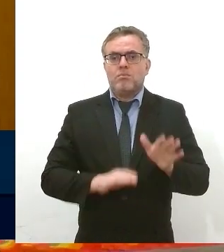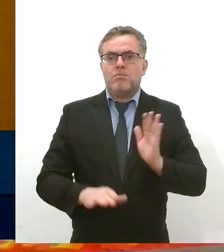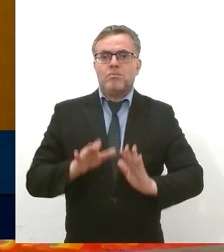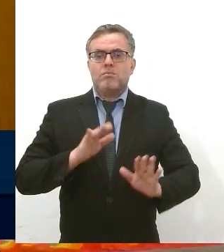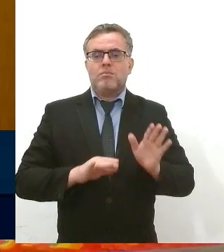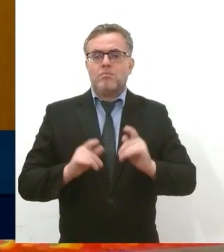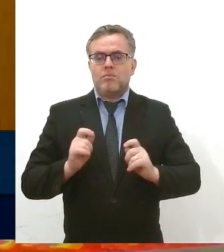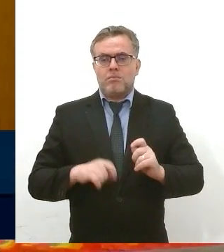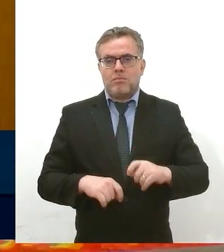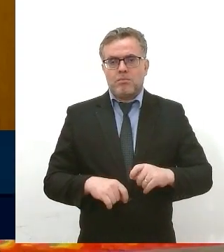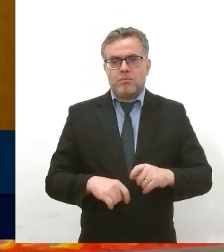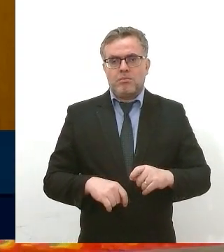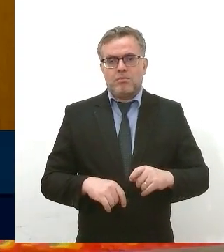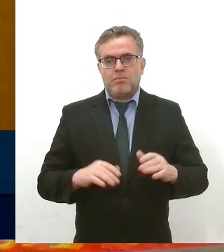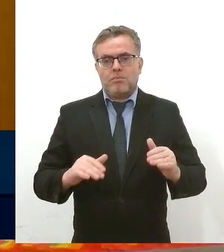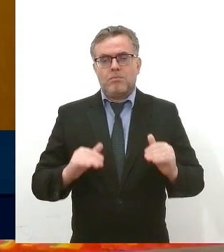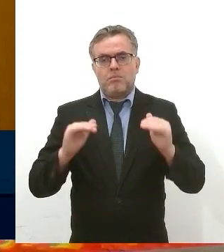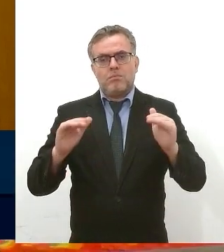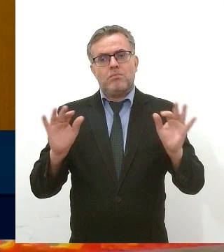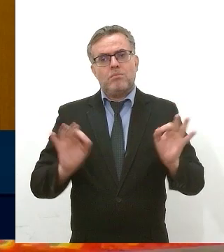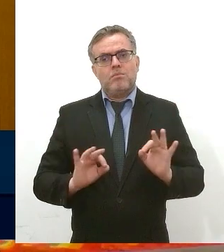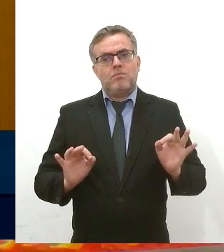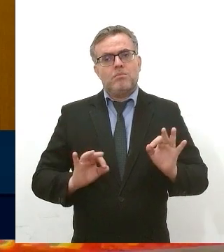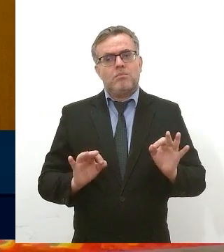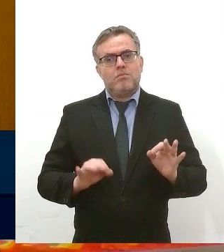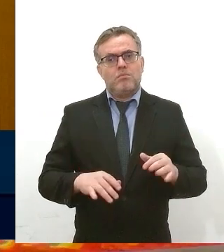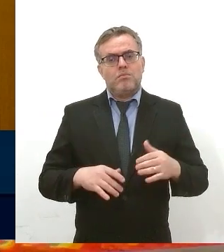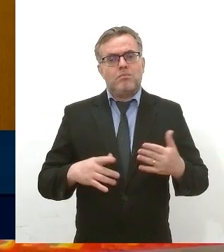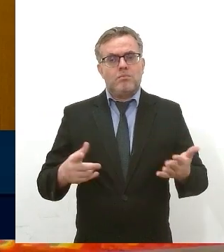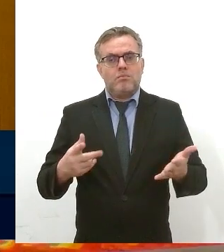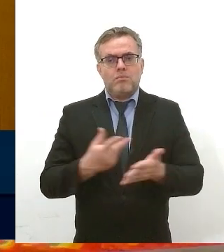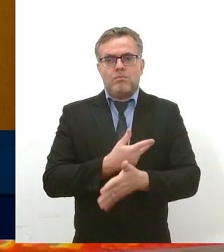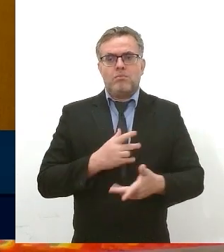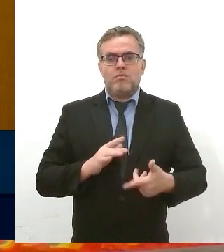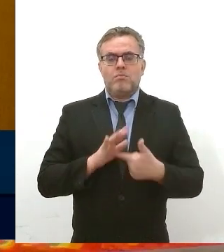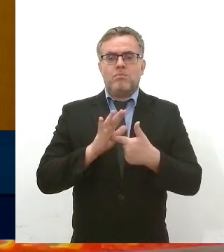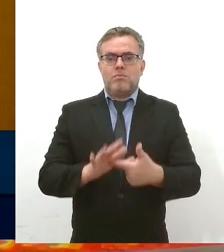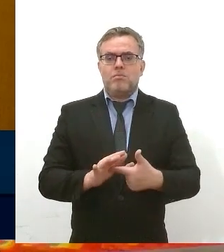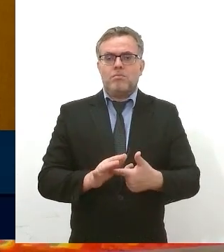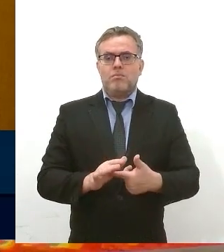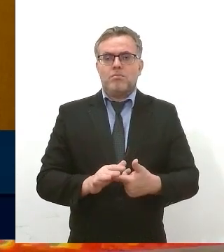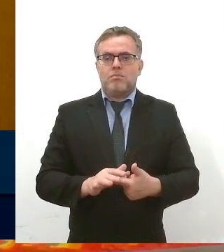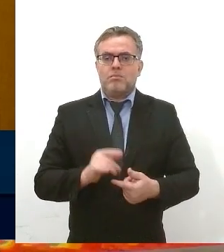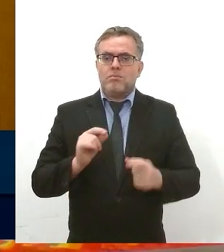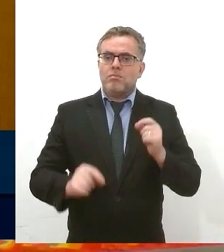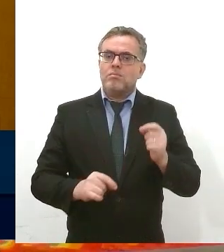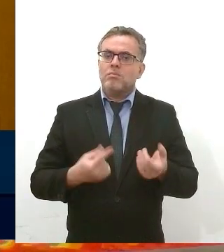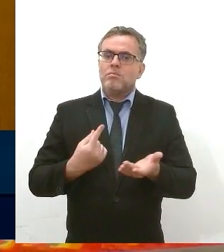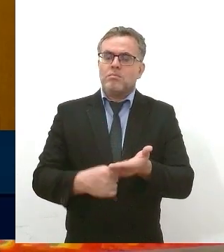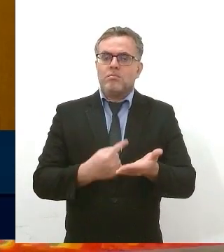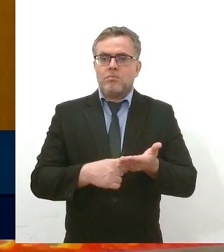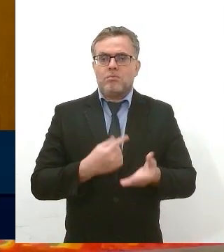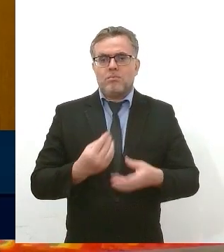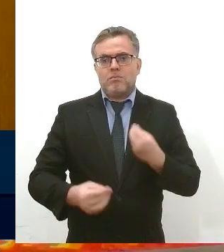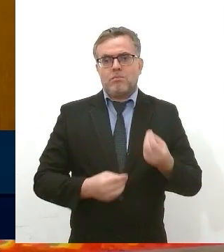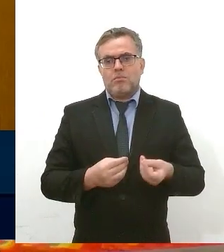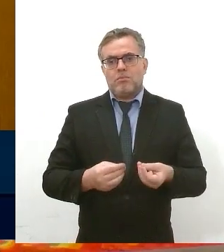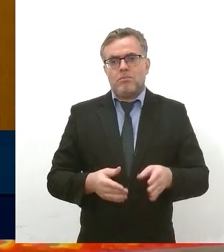superficial, apontando para saídas populistas como recrudescimento e